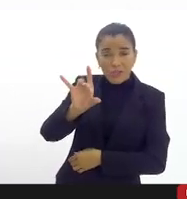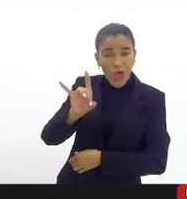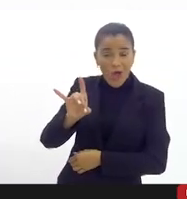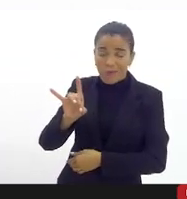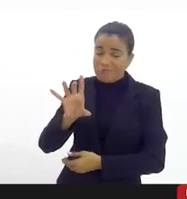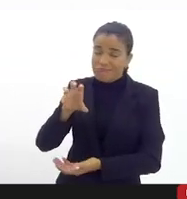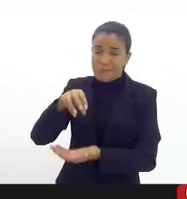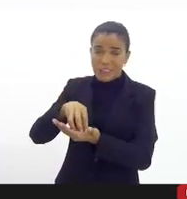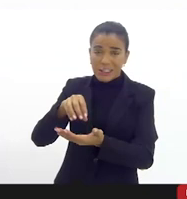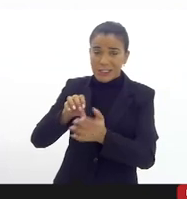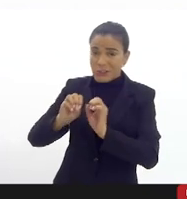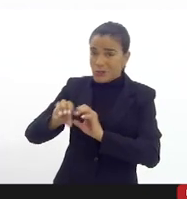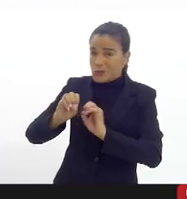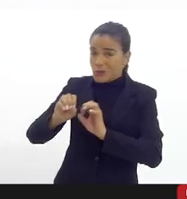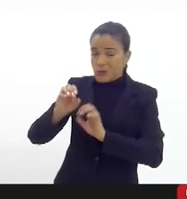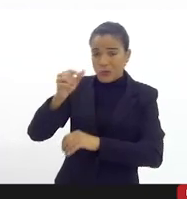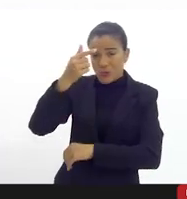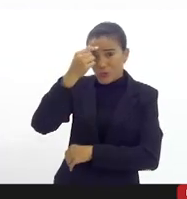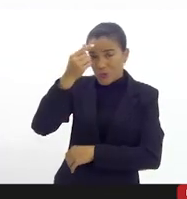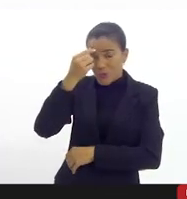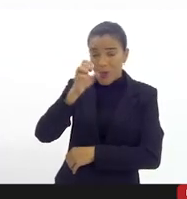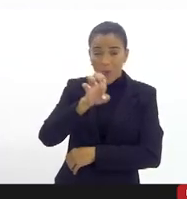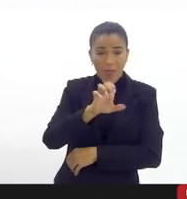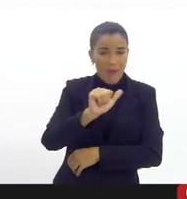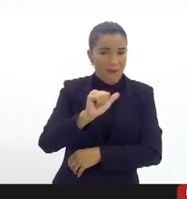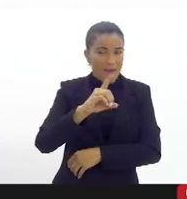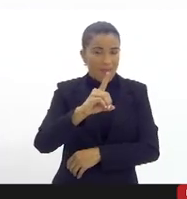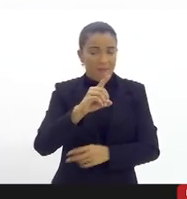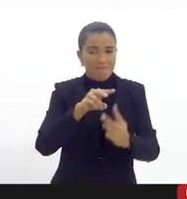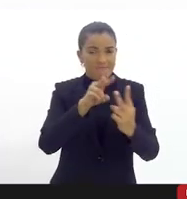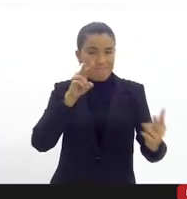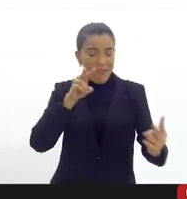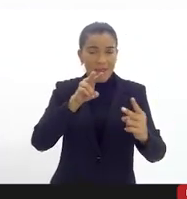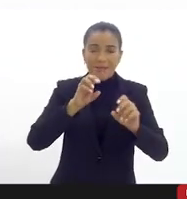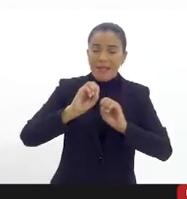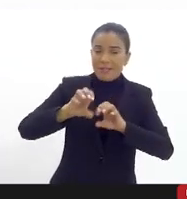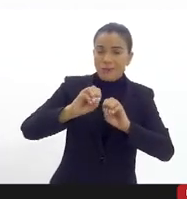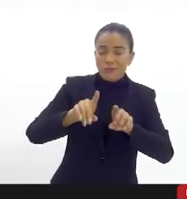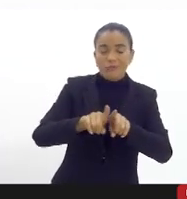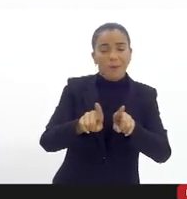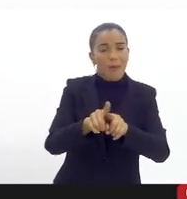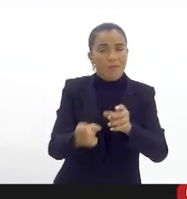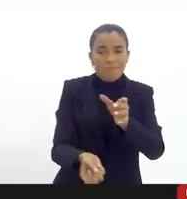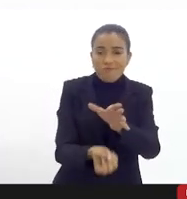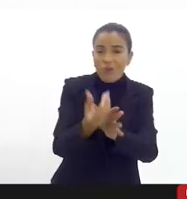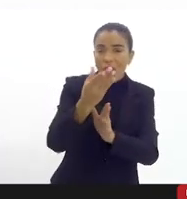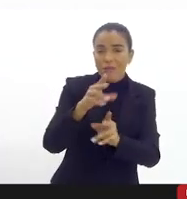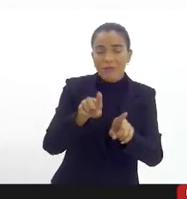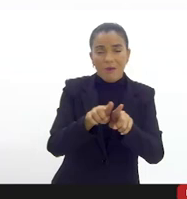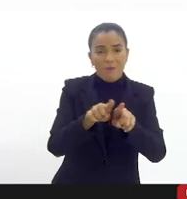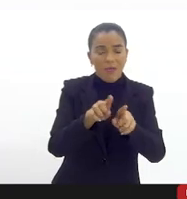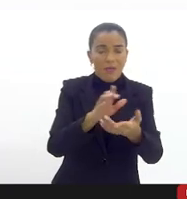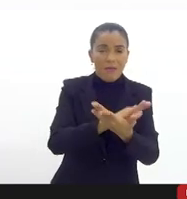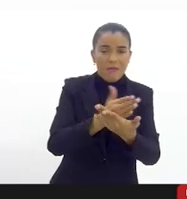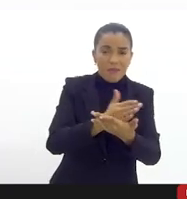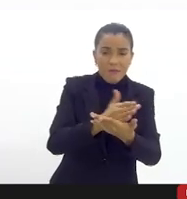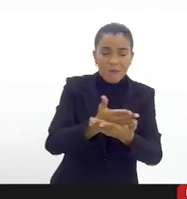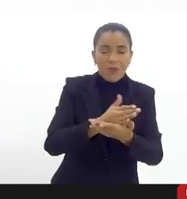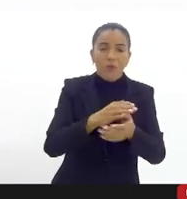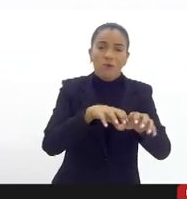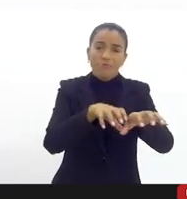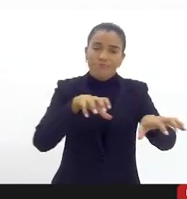Então não é só que o EAD tá se expandindo que a hibridização e as plataformas digitais estão tomando conta do ensino